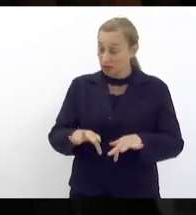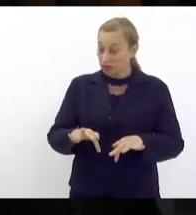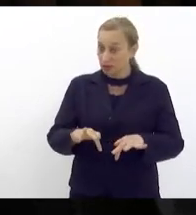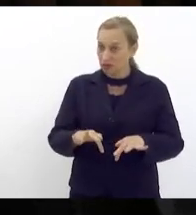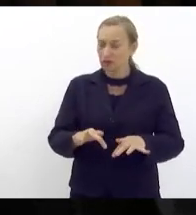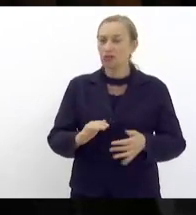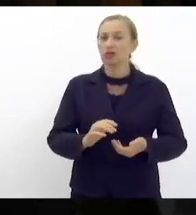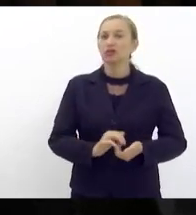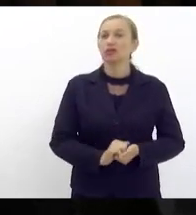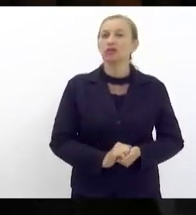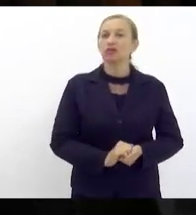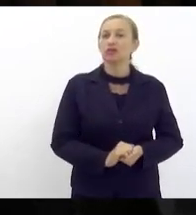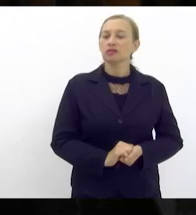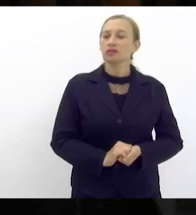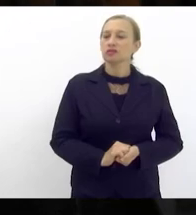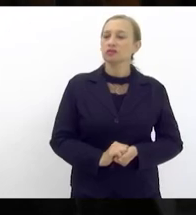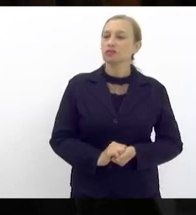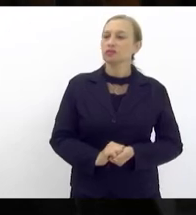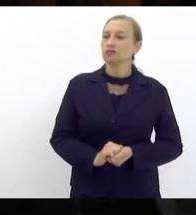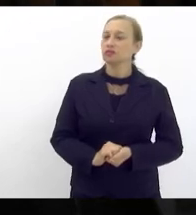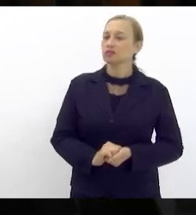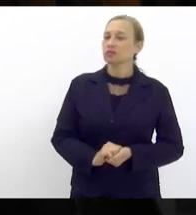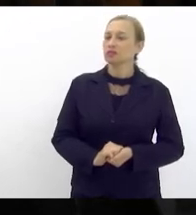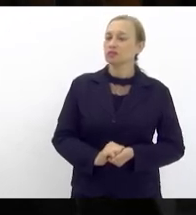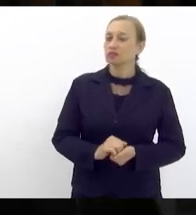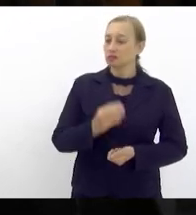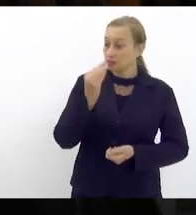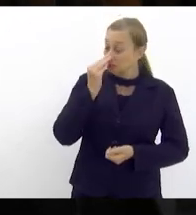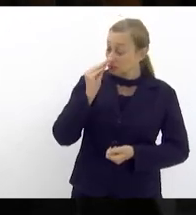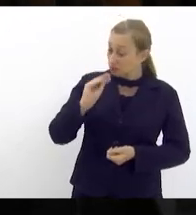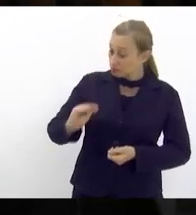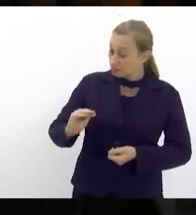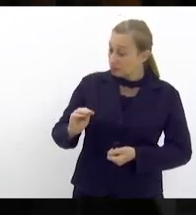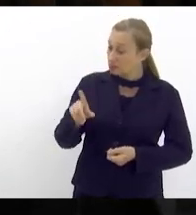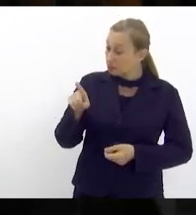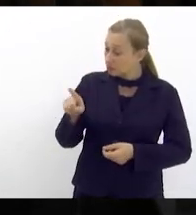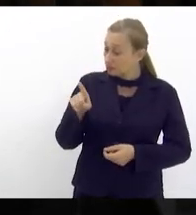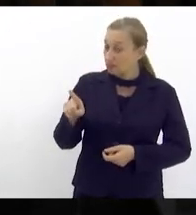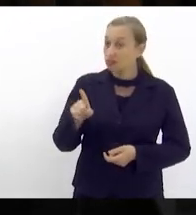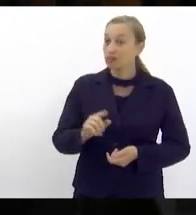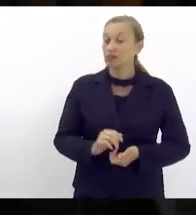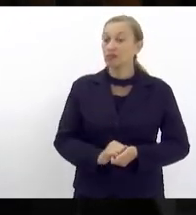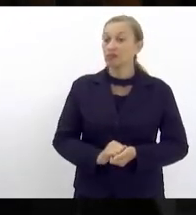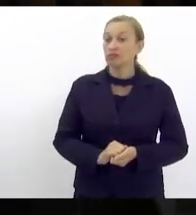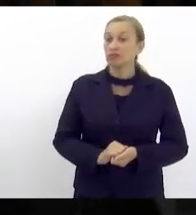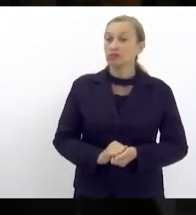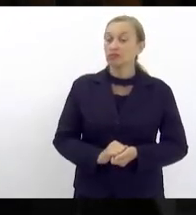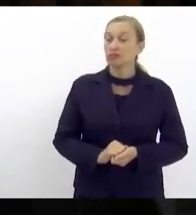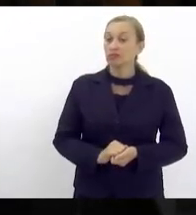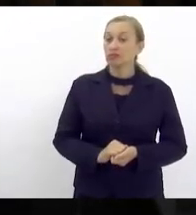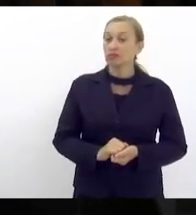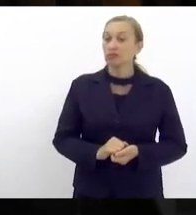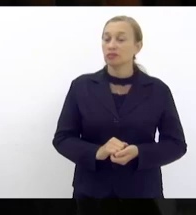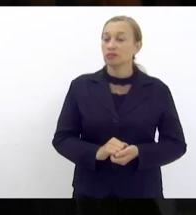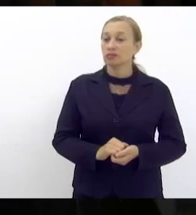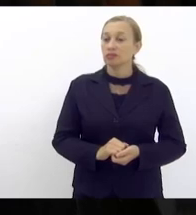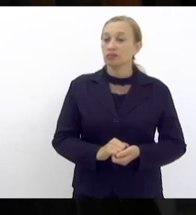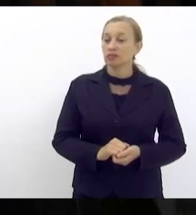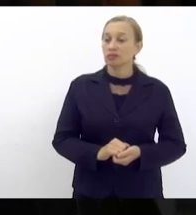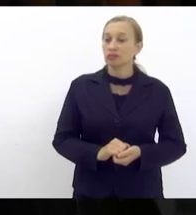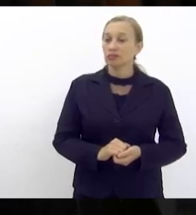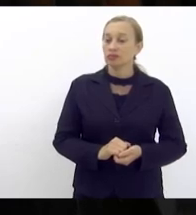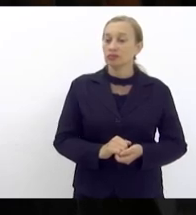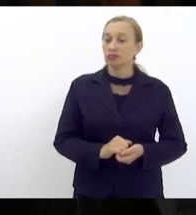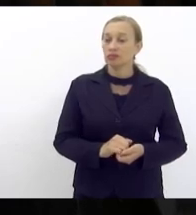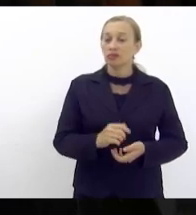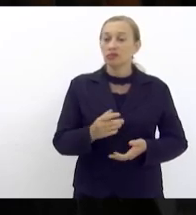ríspita e discriminatória que ela foi tratada aqui no dia de ontem